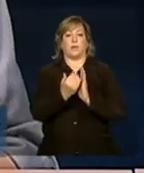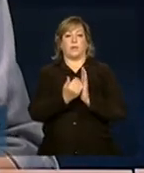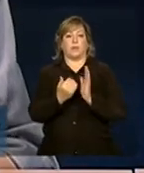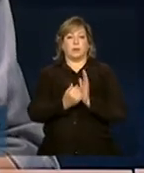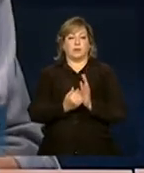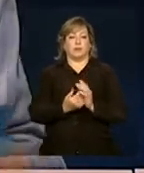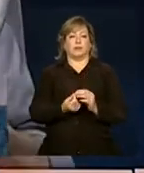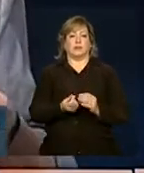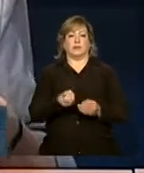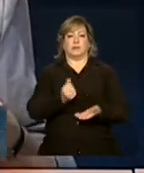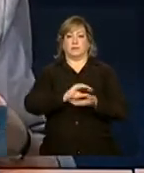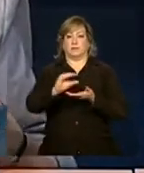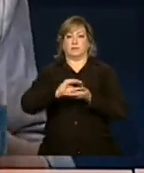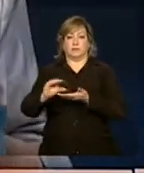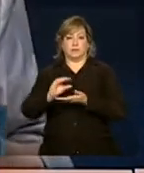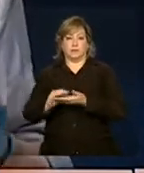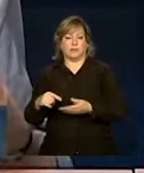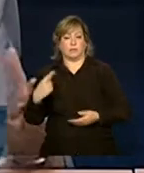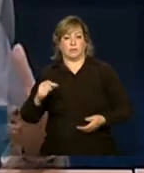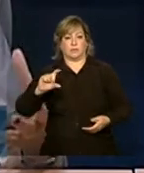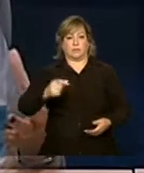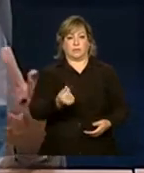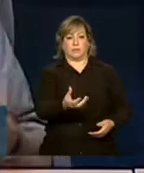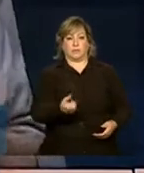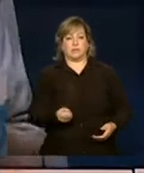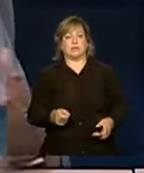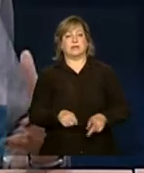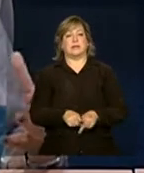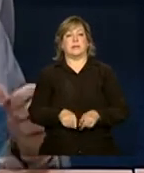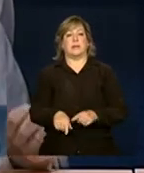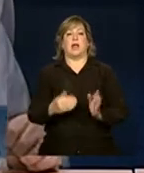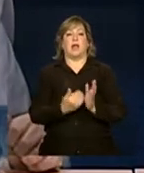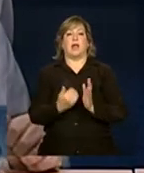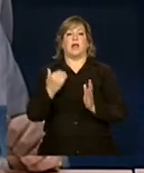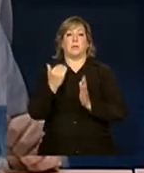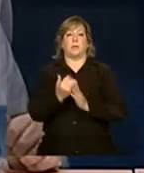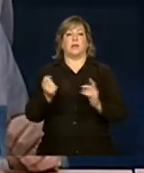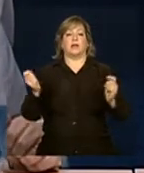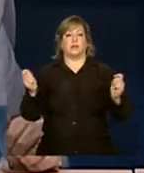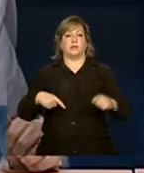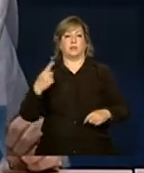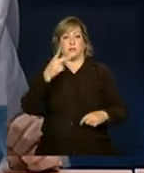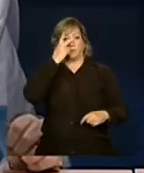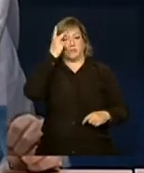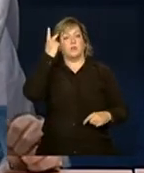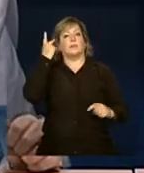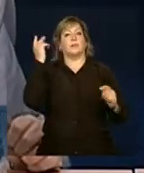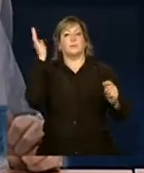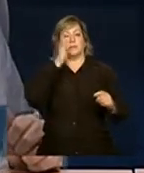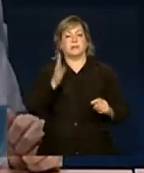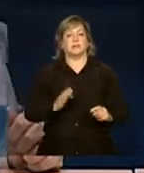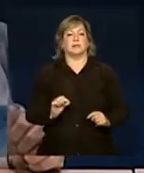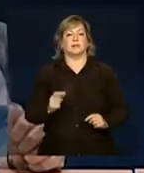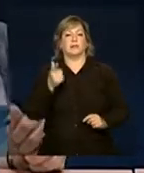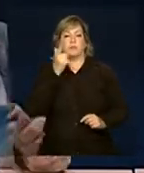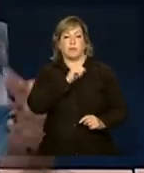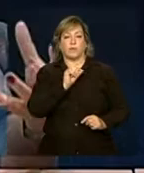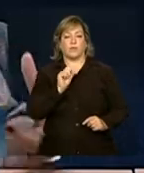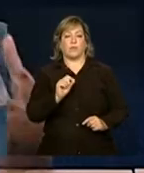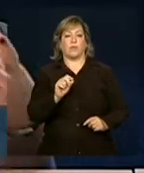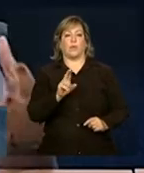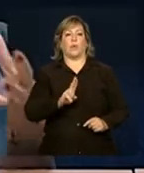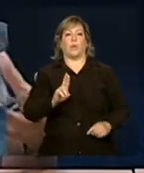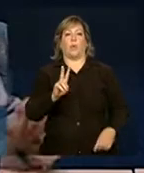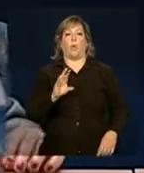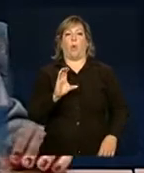de transferência de renda nós aumentamos a capacidade é da da população brasileira de consumir